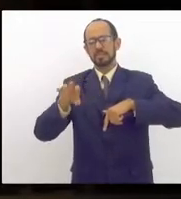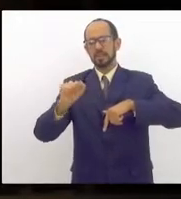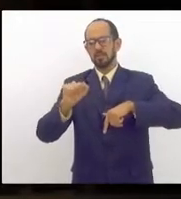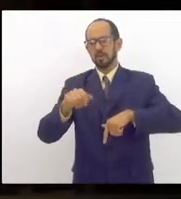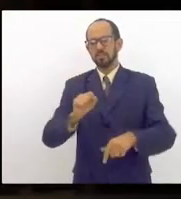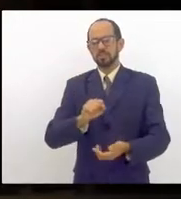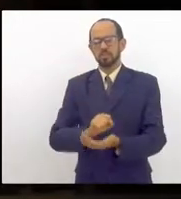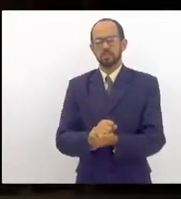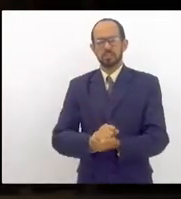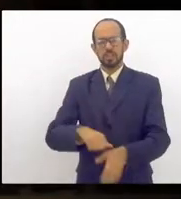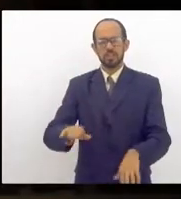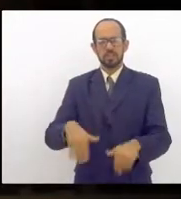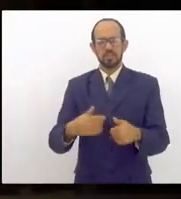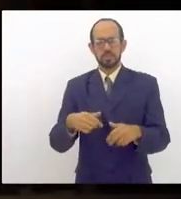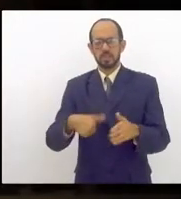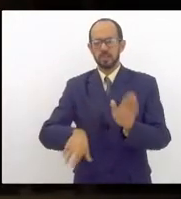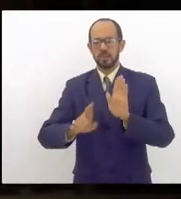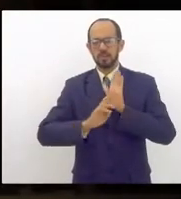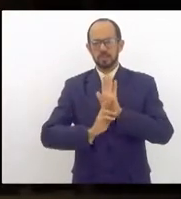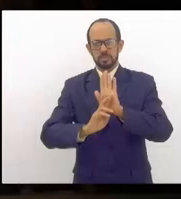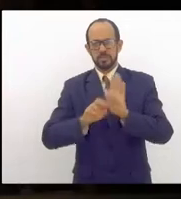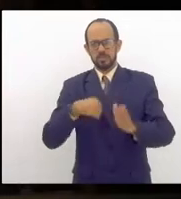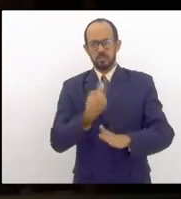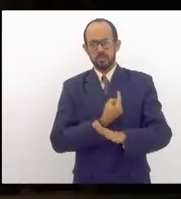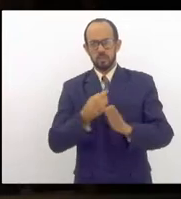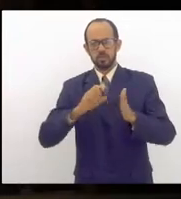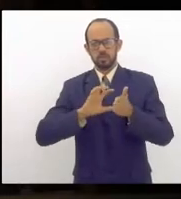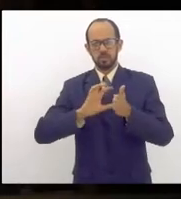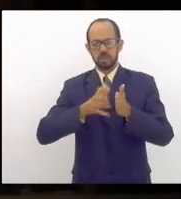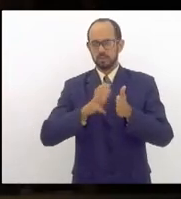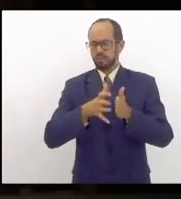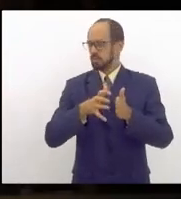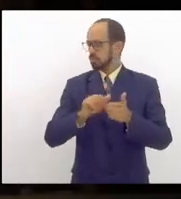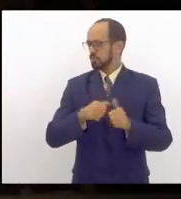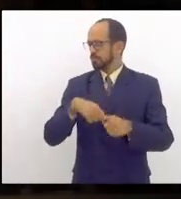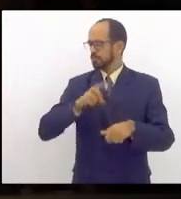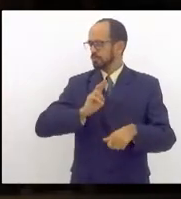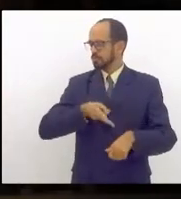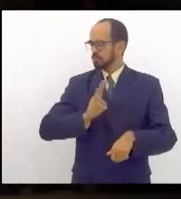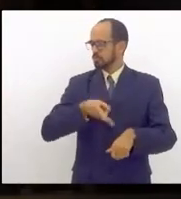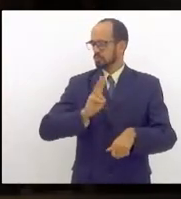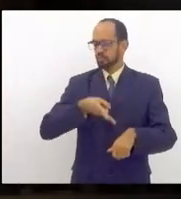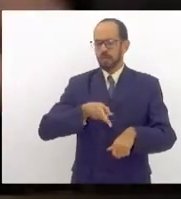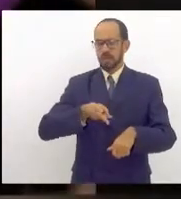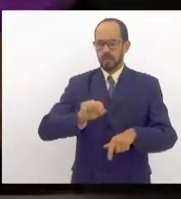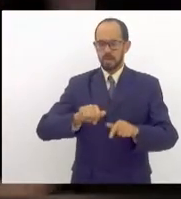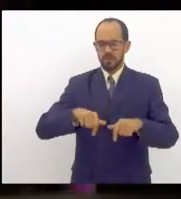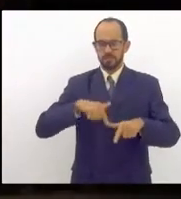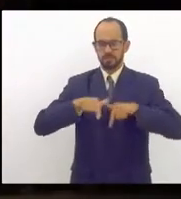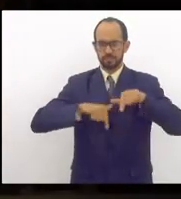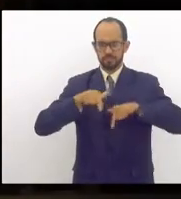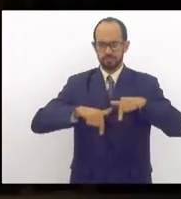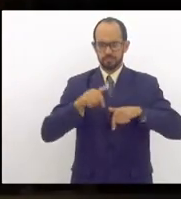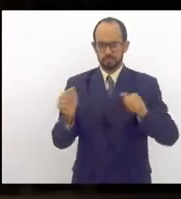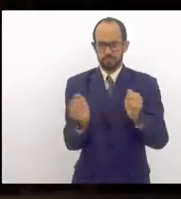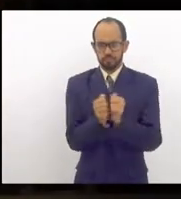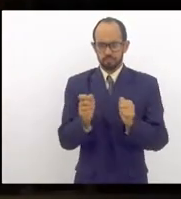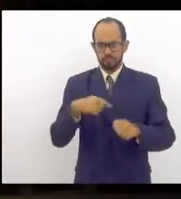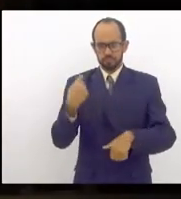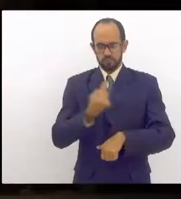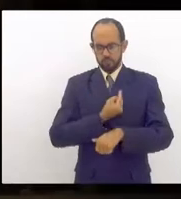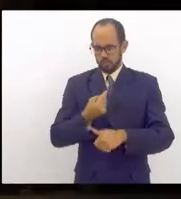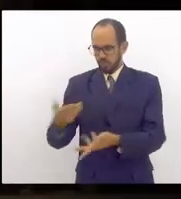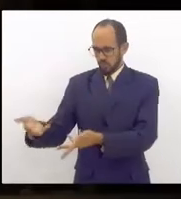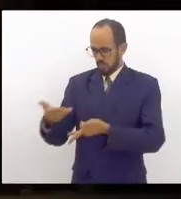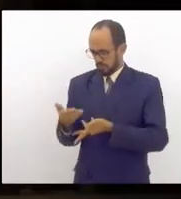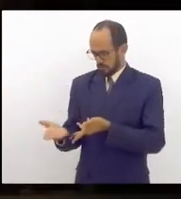nosso partido e que continuará atuando com a gente para o estado do Rio de Janeiro como um todo obrigado quero deixar um convite Mônica aqui